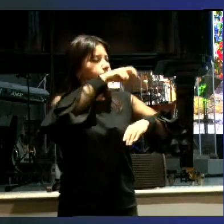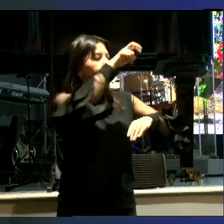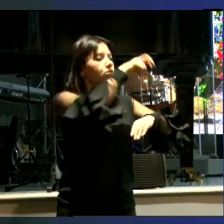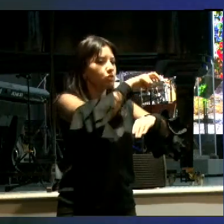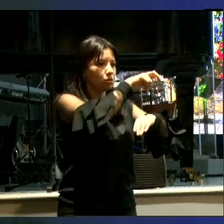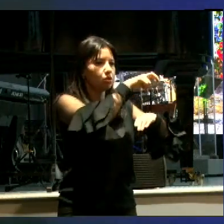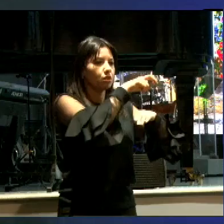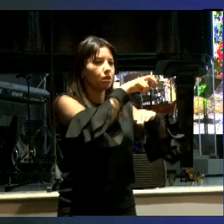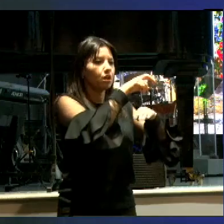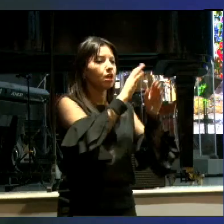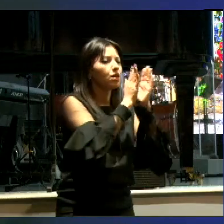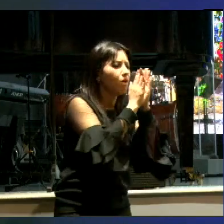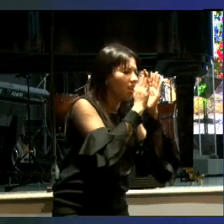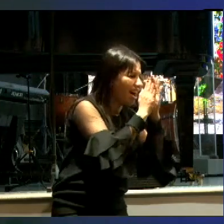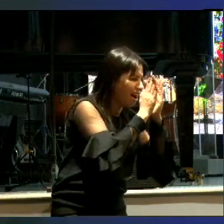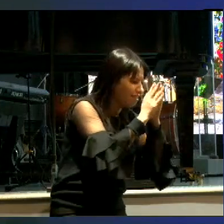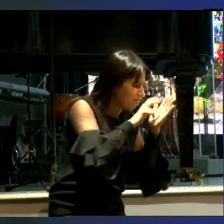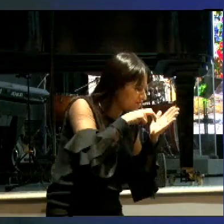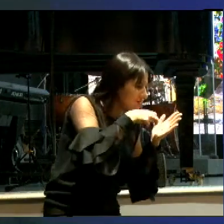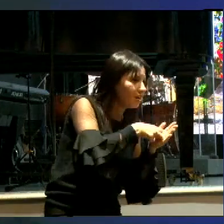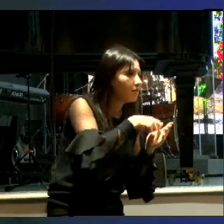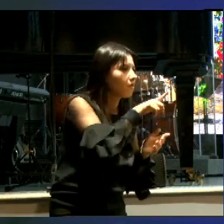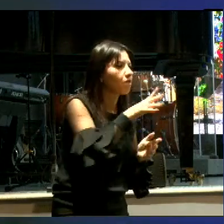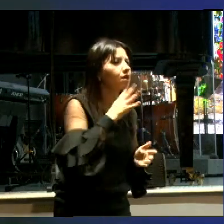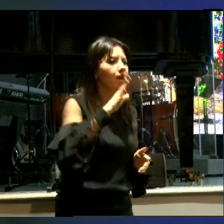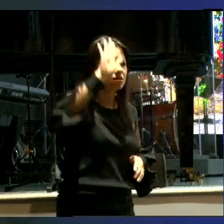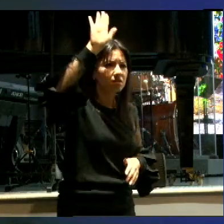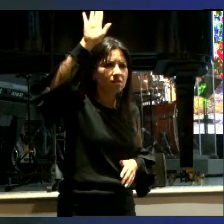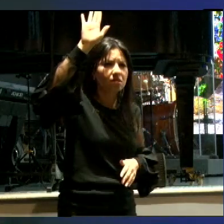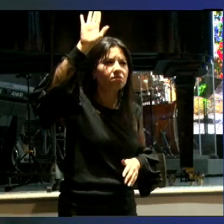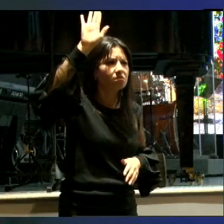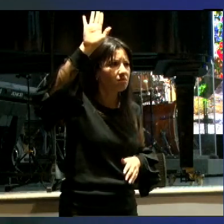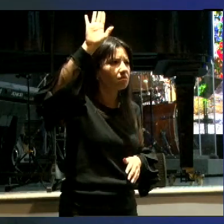dessa época aqui? Levanta a mão. Uau!